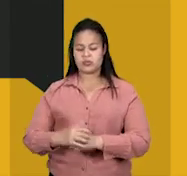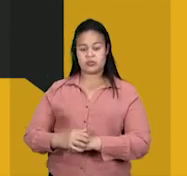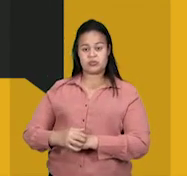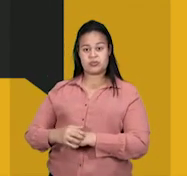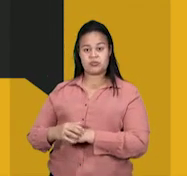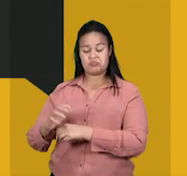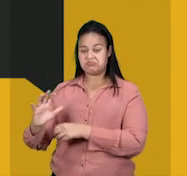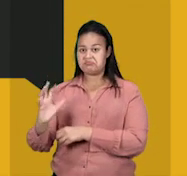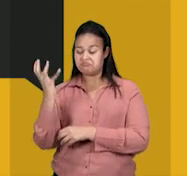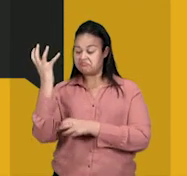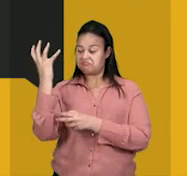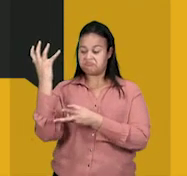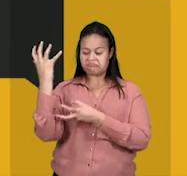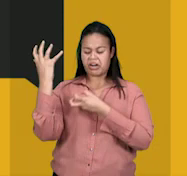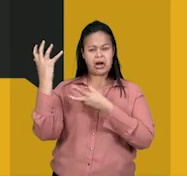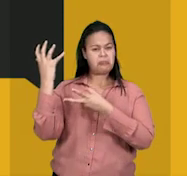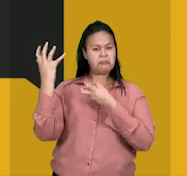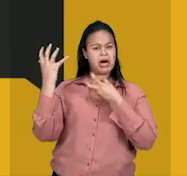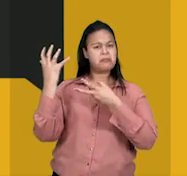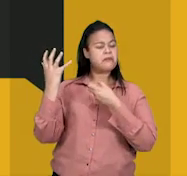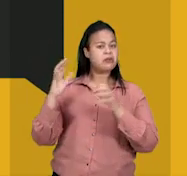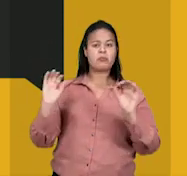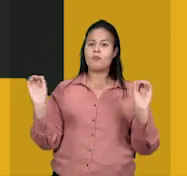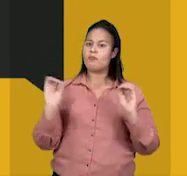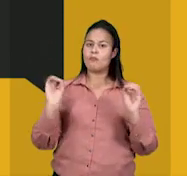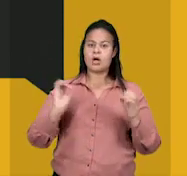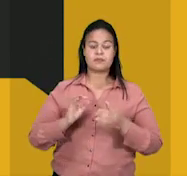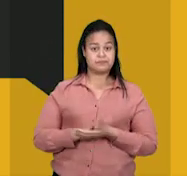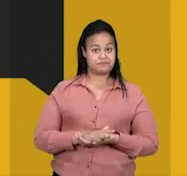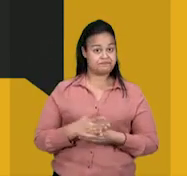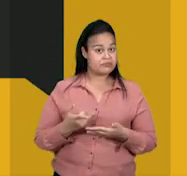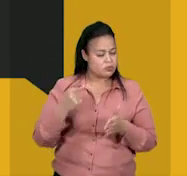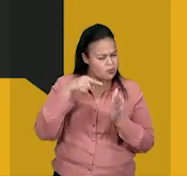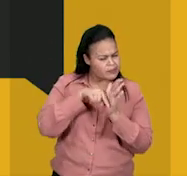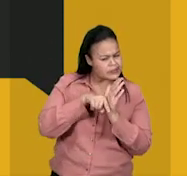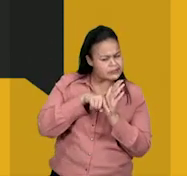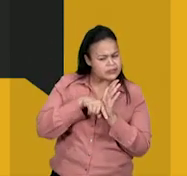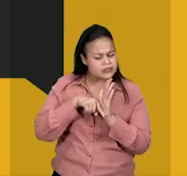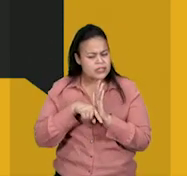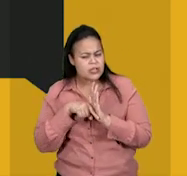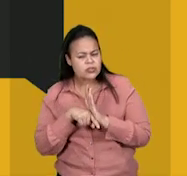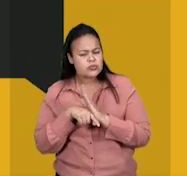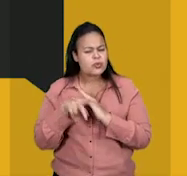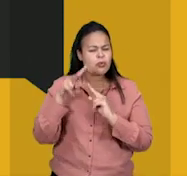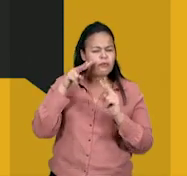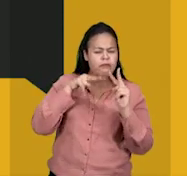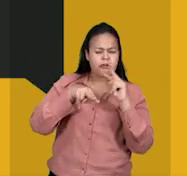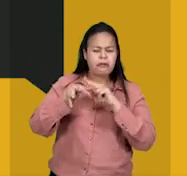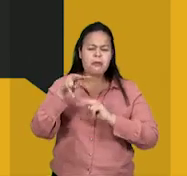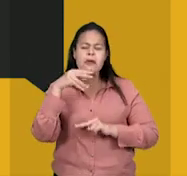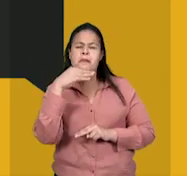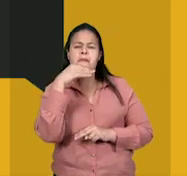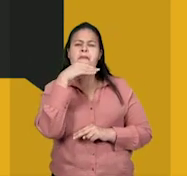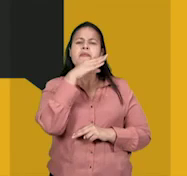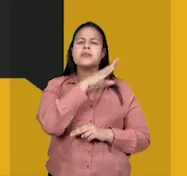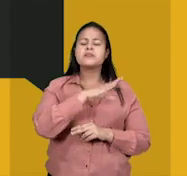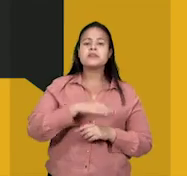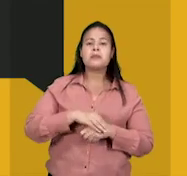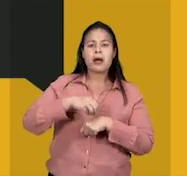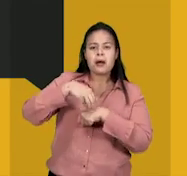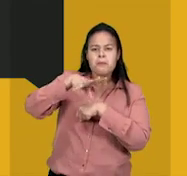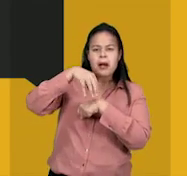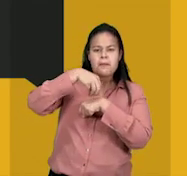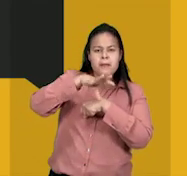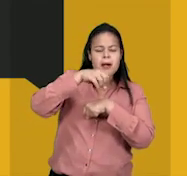exploradas. De alguma maneira, o cientista ratificou o nosso papel de exportadores